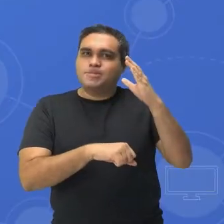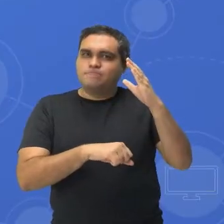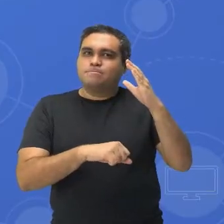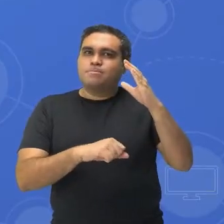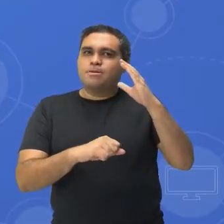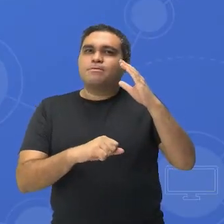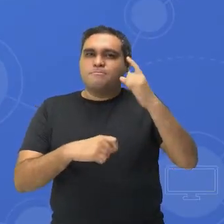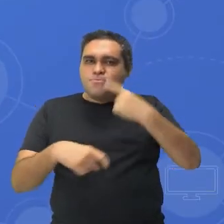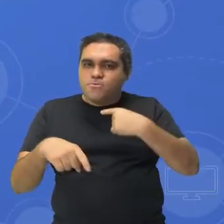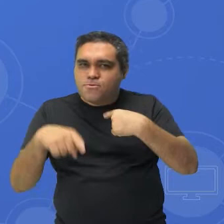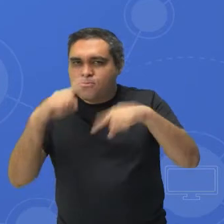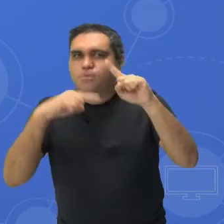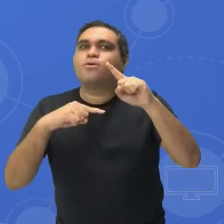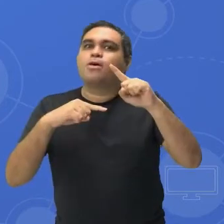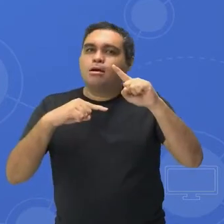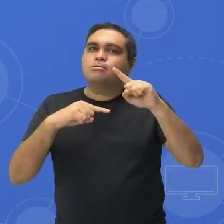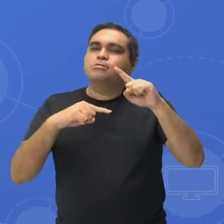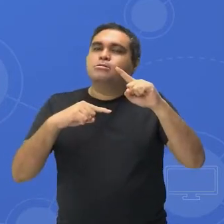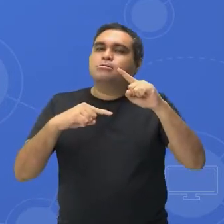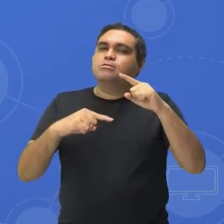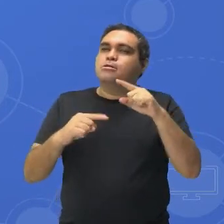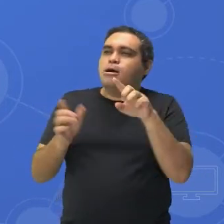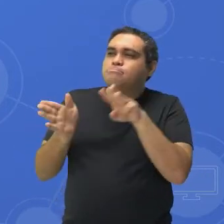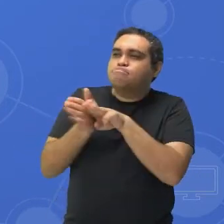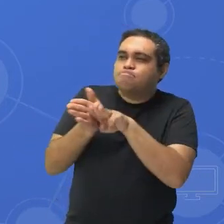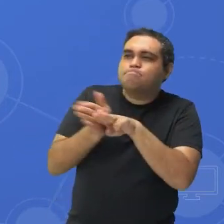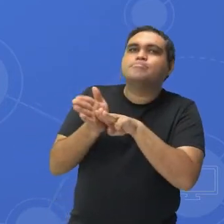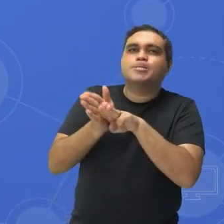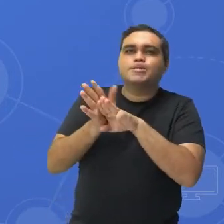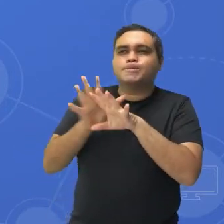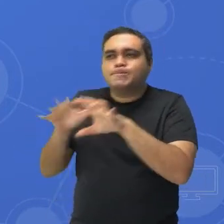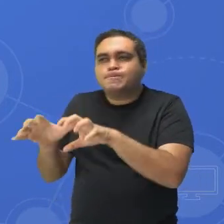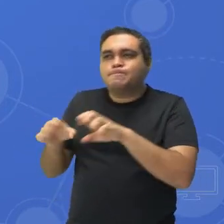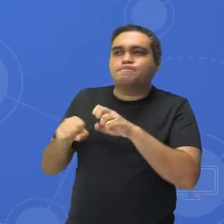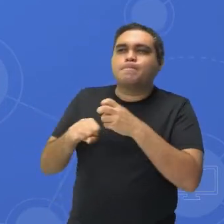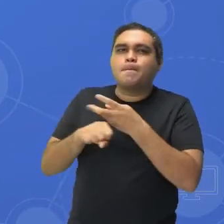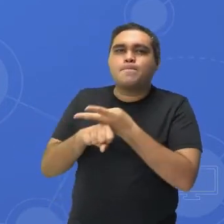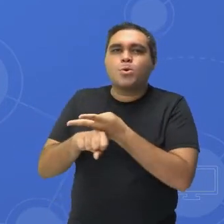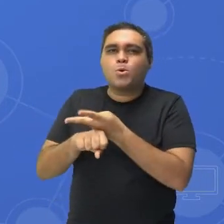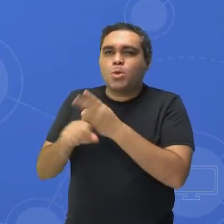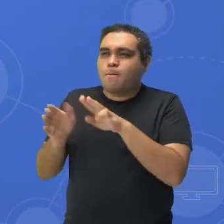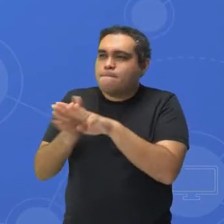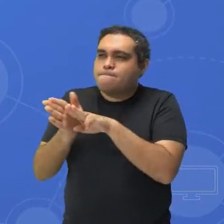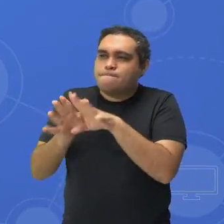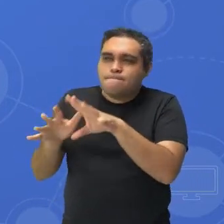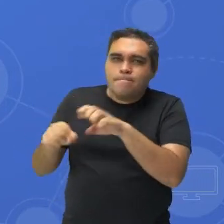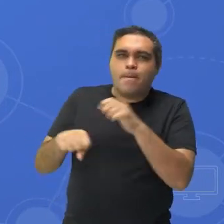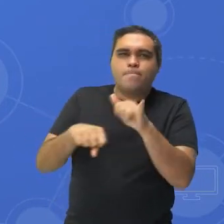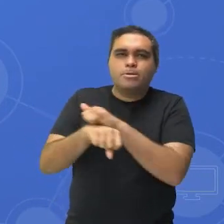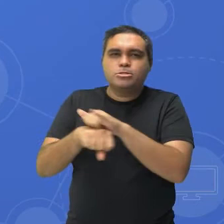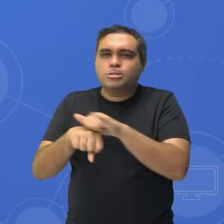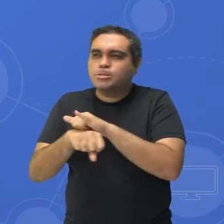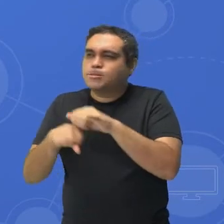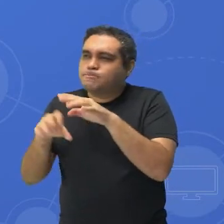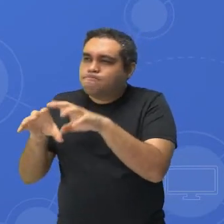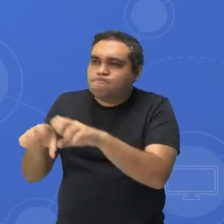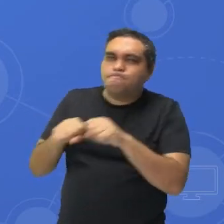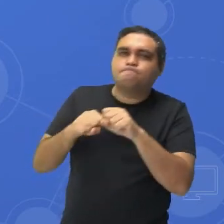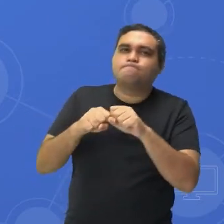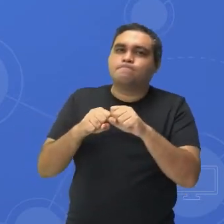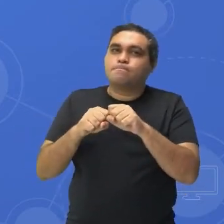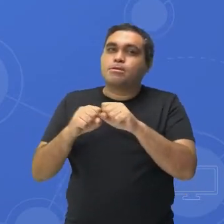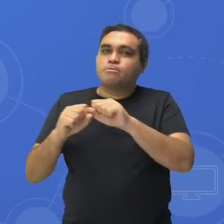Moderna pegou esses métodos, esses critérios, e